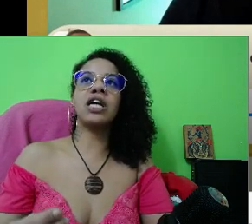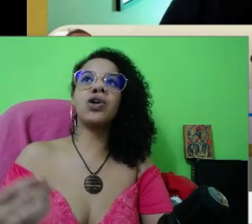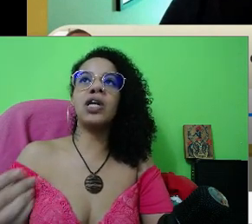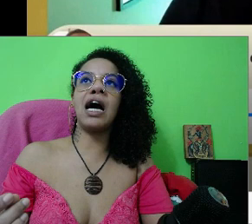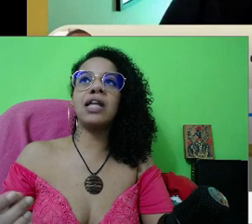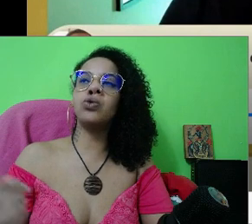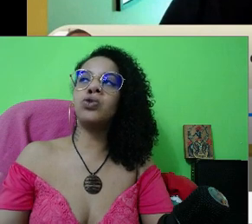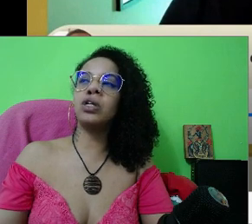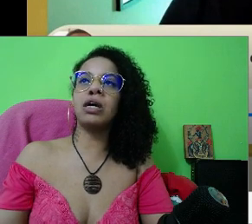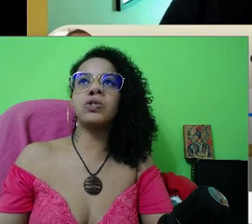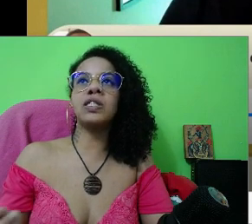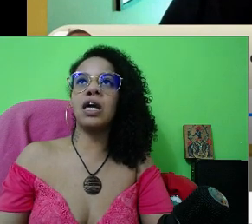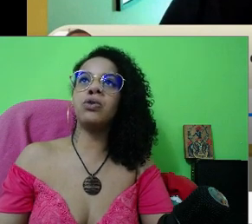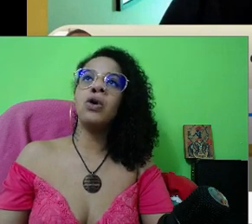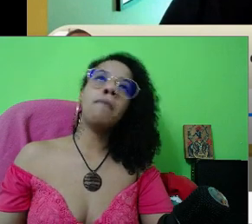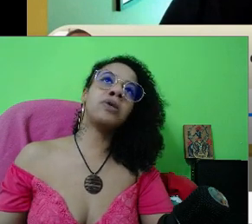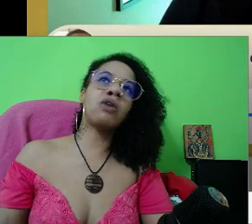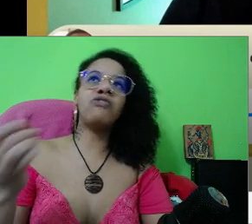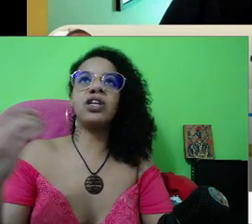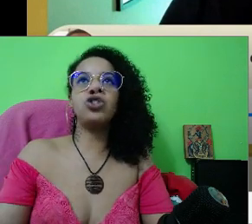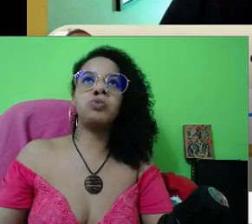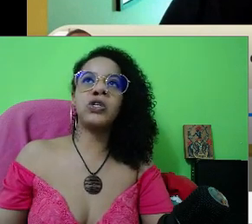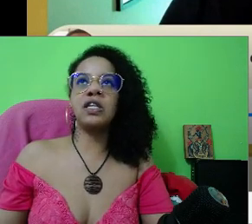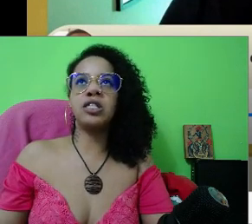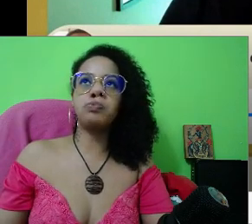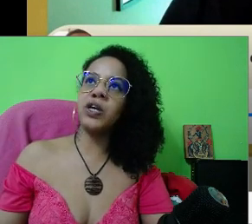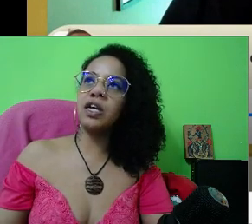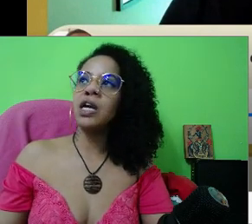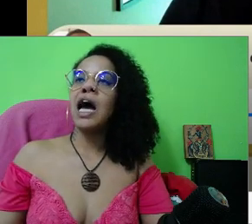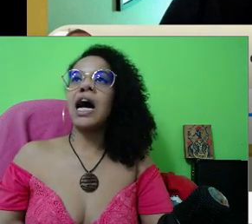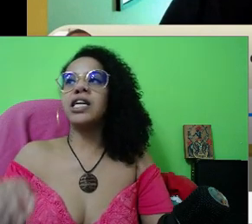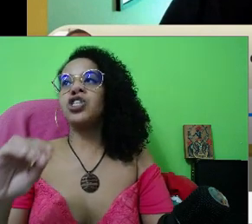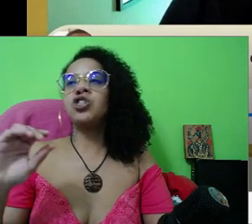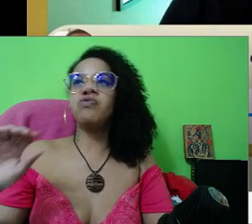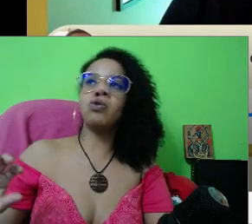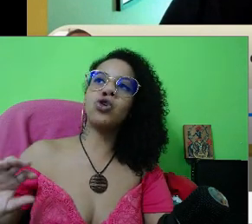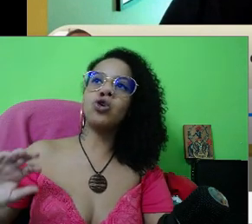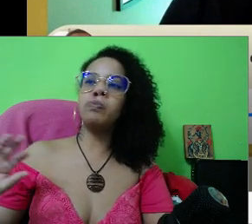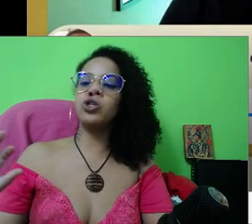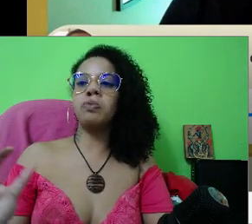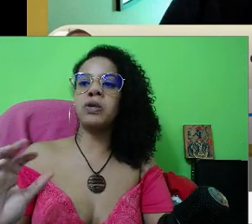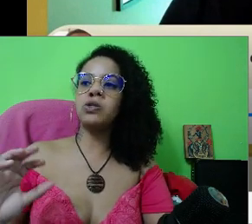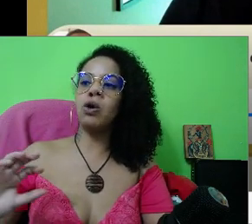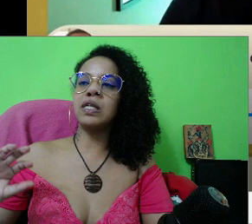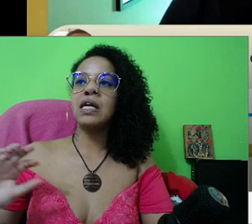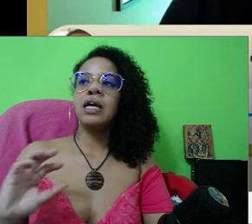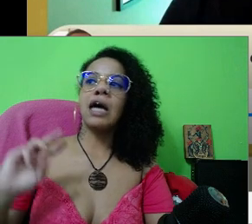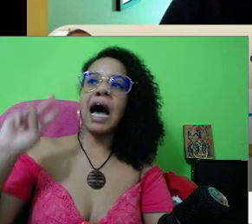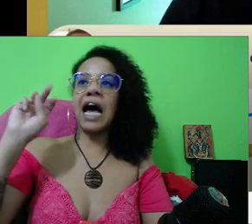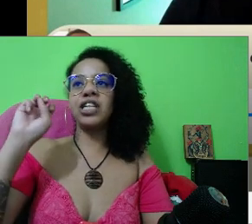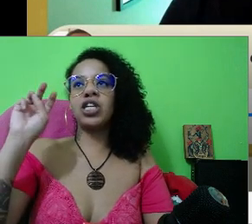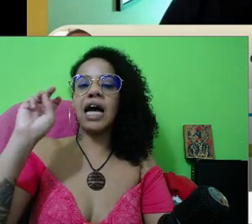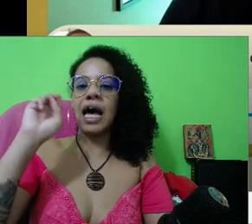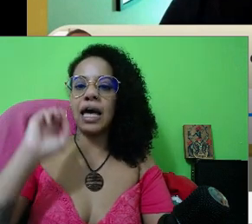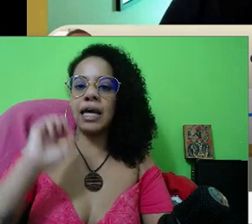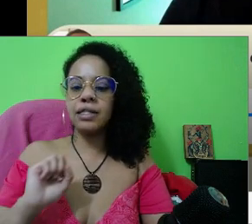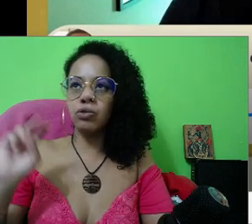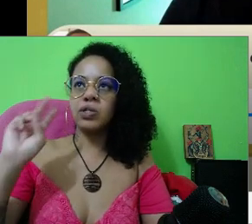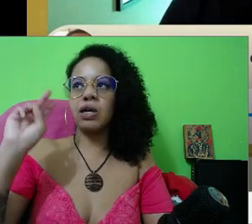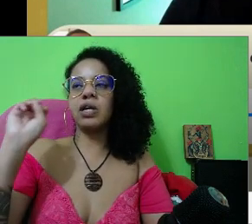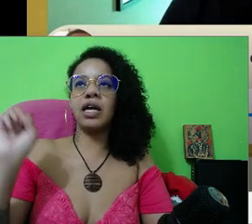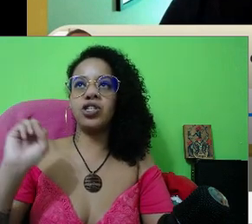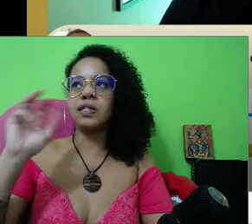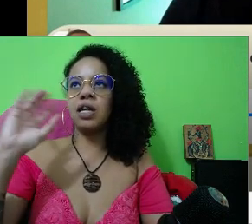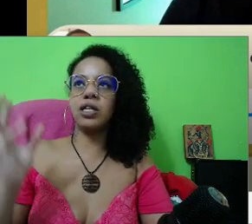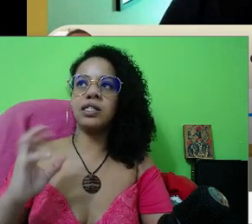não a gente tem que olhar tudo que tá acontecendo pessoal falando de Brazilians Spring Aí a gente vê um grupo de pessoas radicais